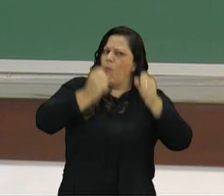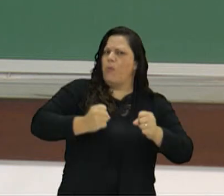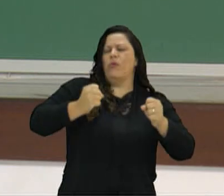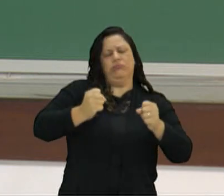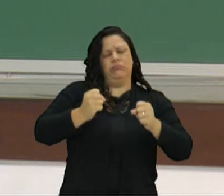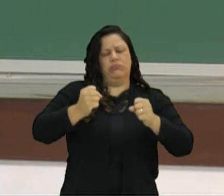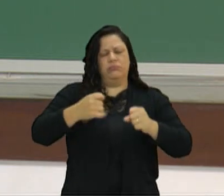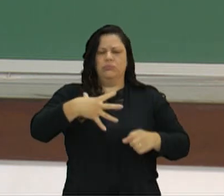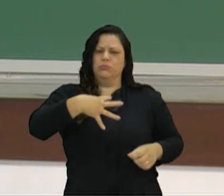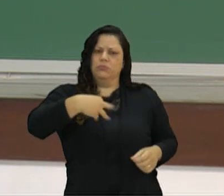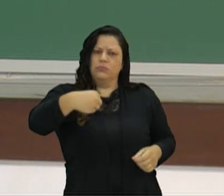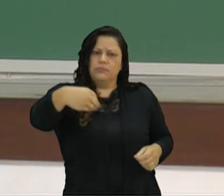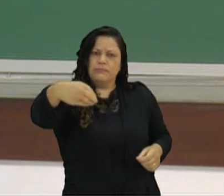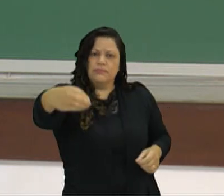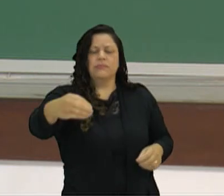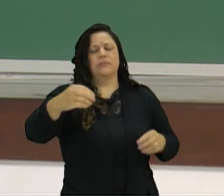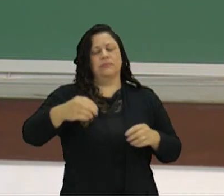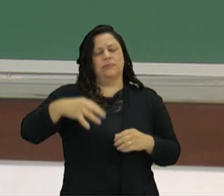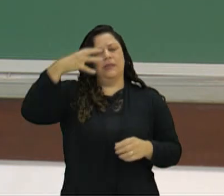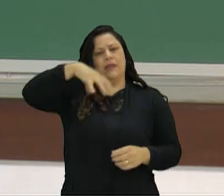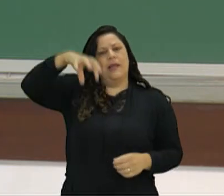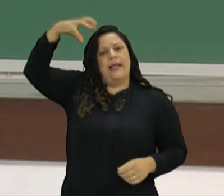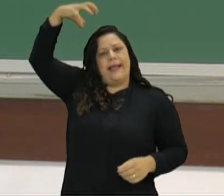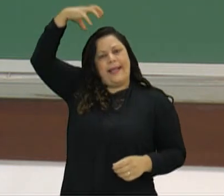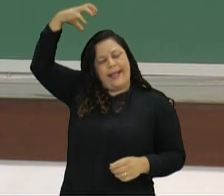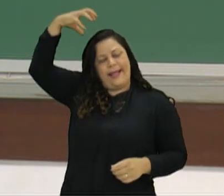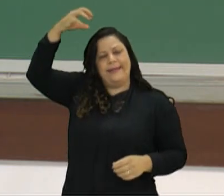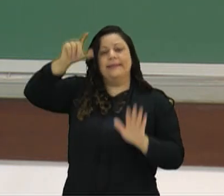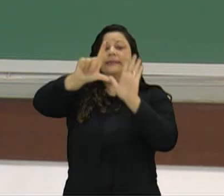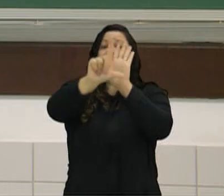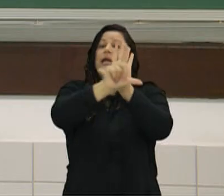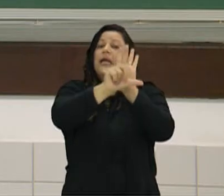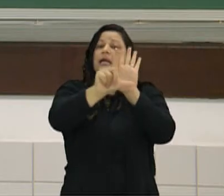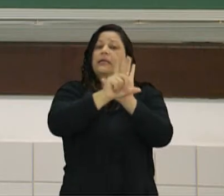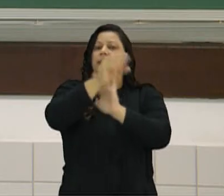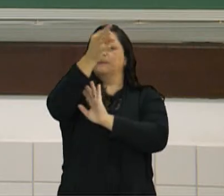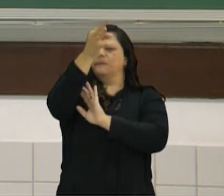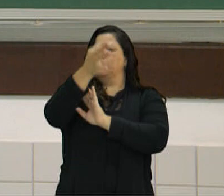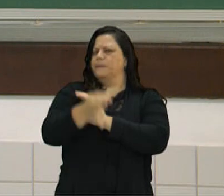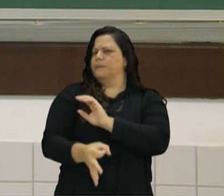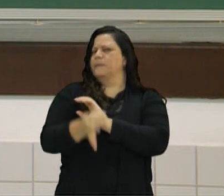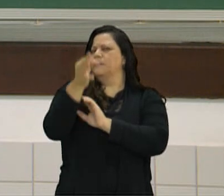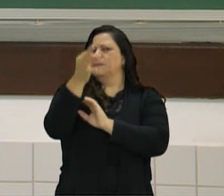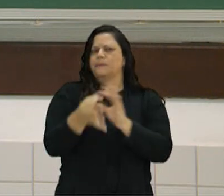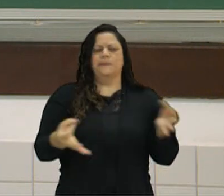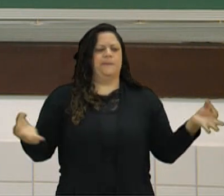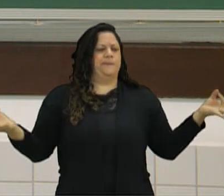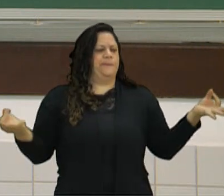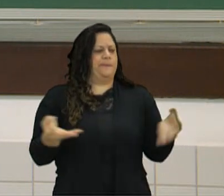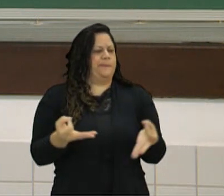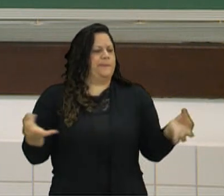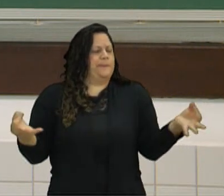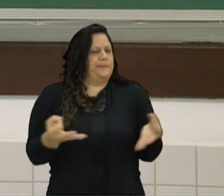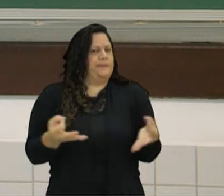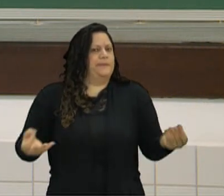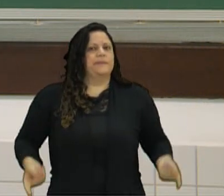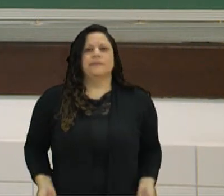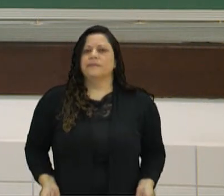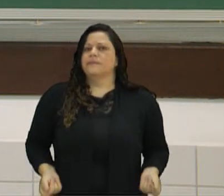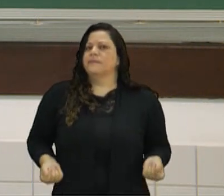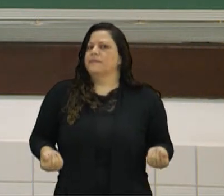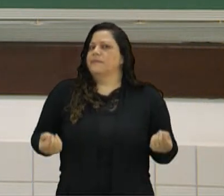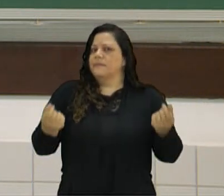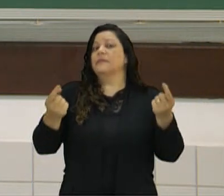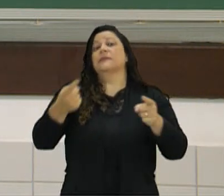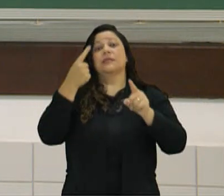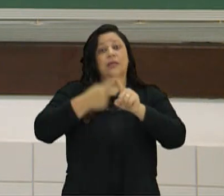hereditário, as leis são consideradas legítimas, perfeitas, né, eternas. Por quê? Porque são